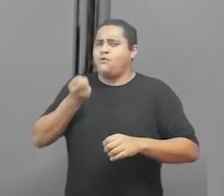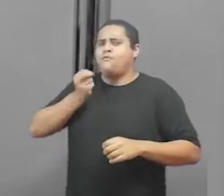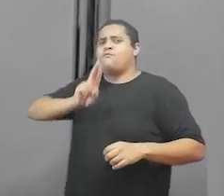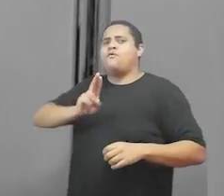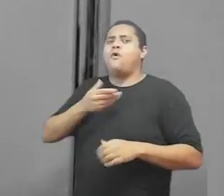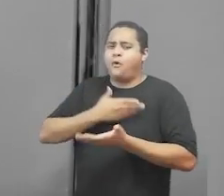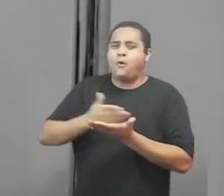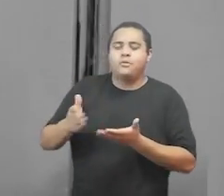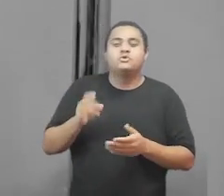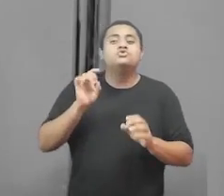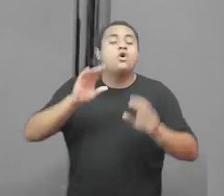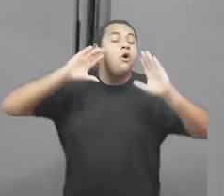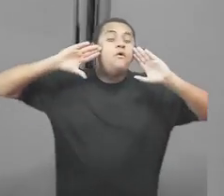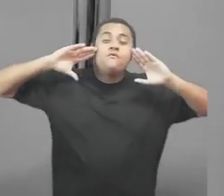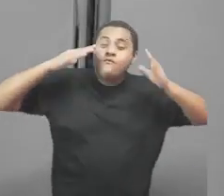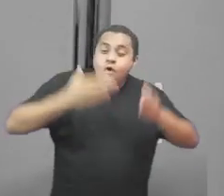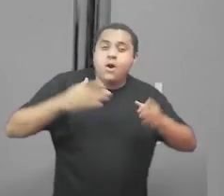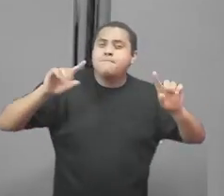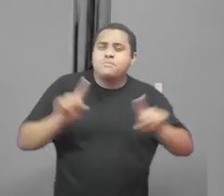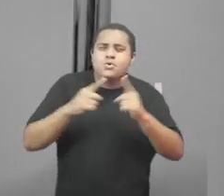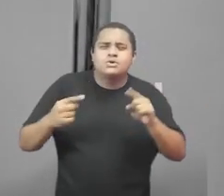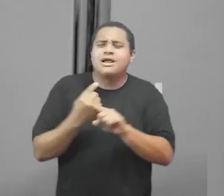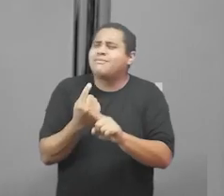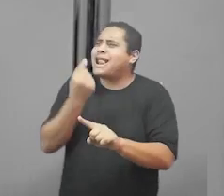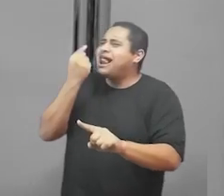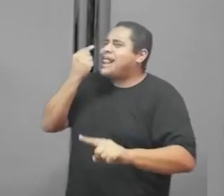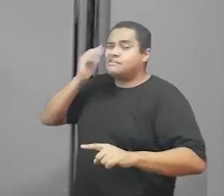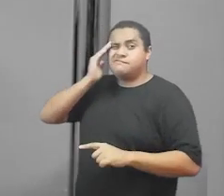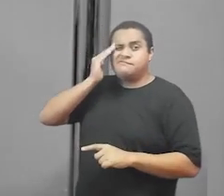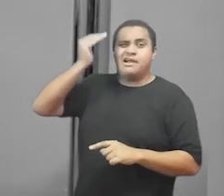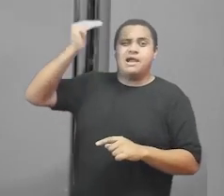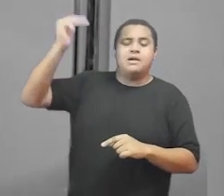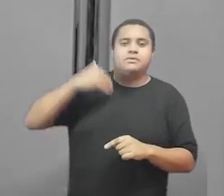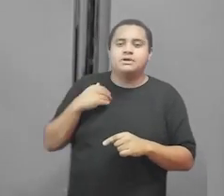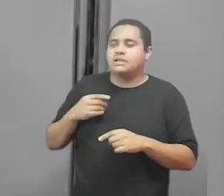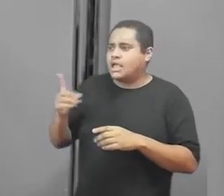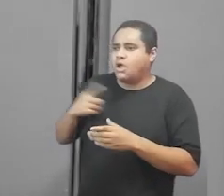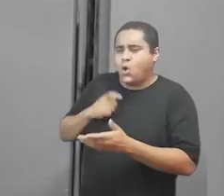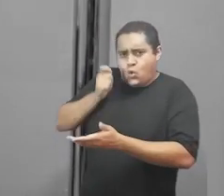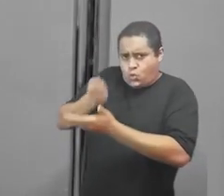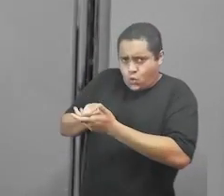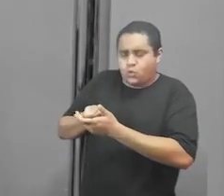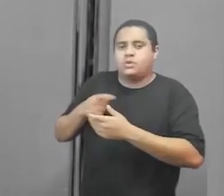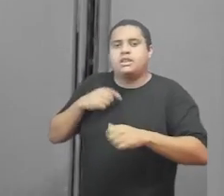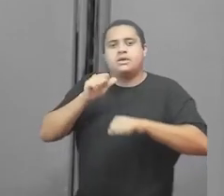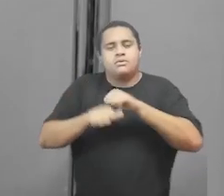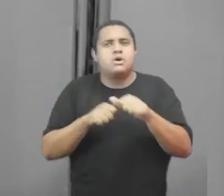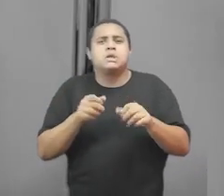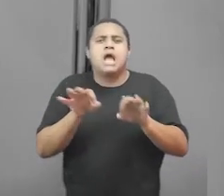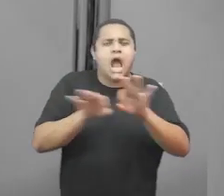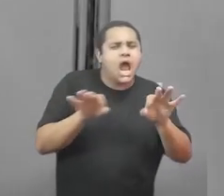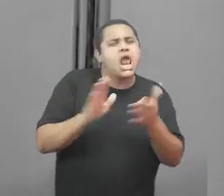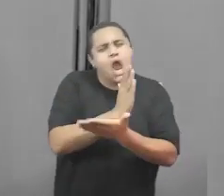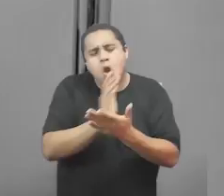Eu vou só focar em músicas que bombaram antigamente, pegar o direito da música, regravar, mudar o